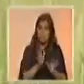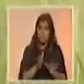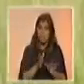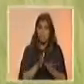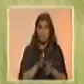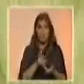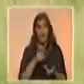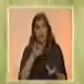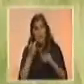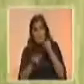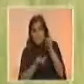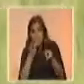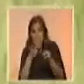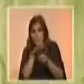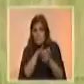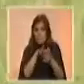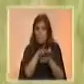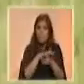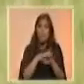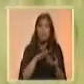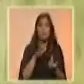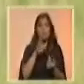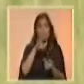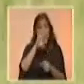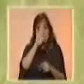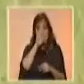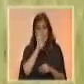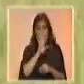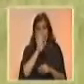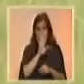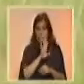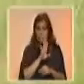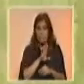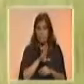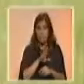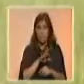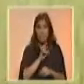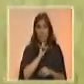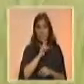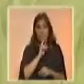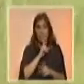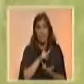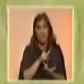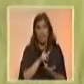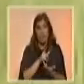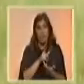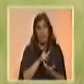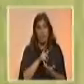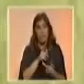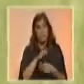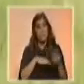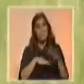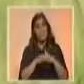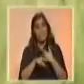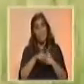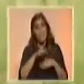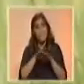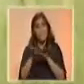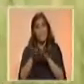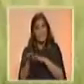ver em que ponto é que, eventualmente, poderá estar a ser feita uma prática que